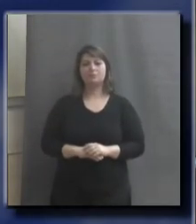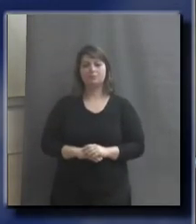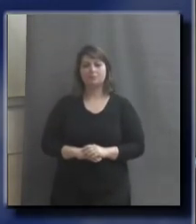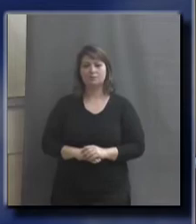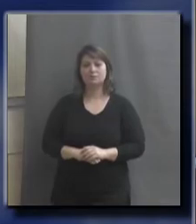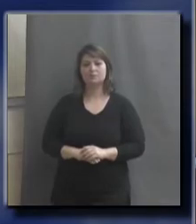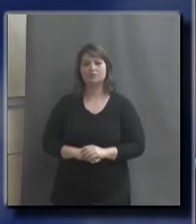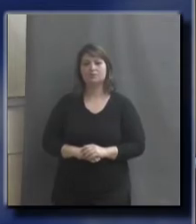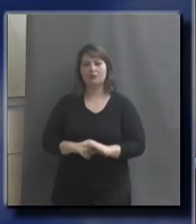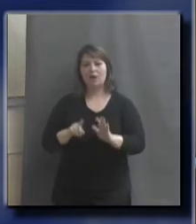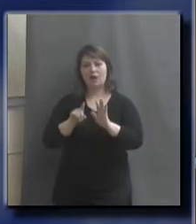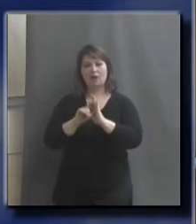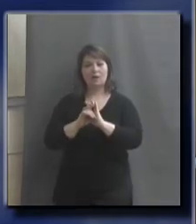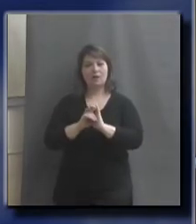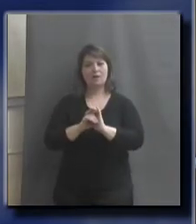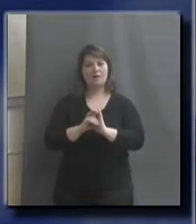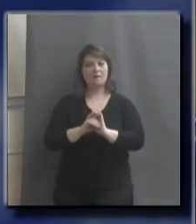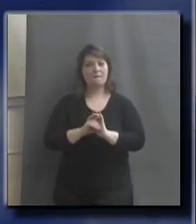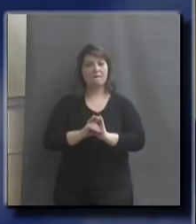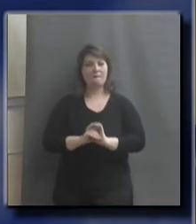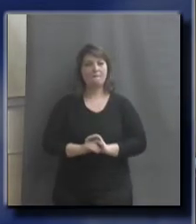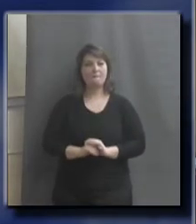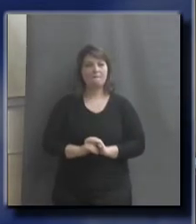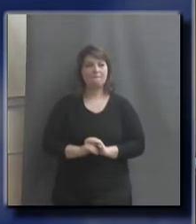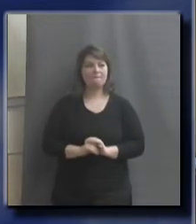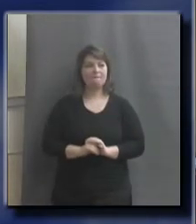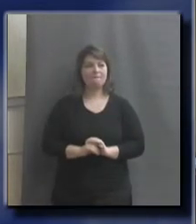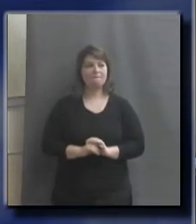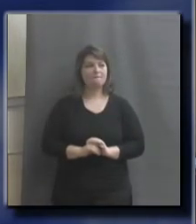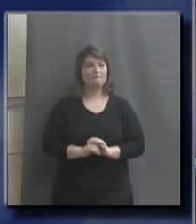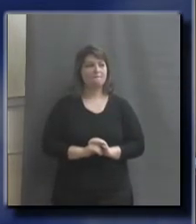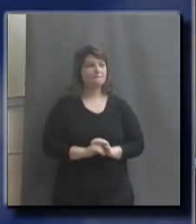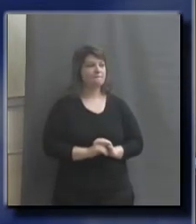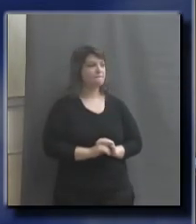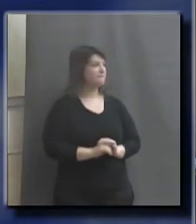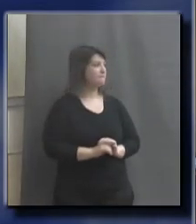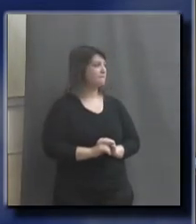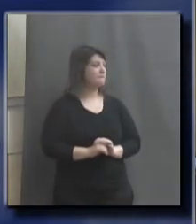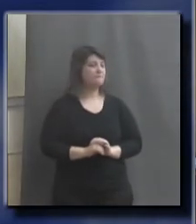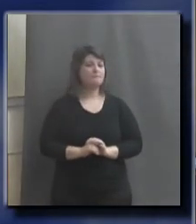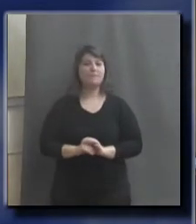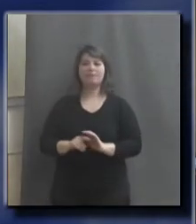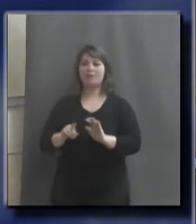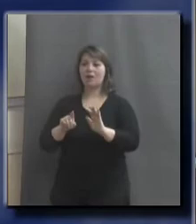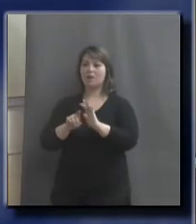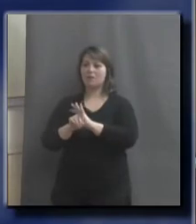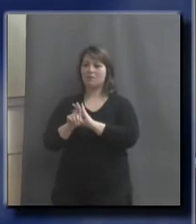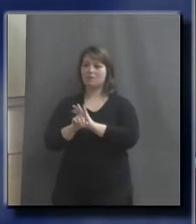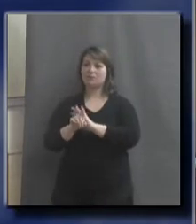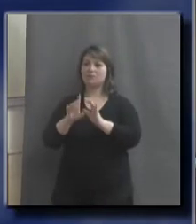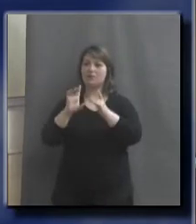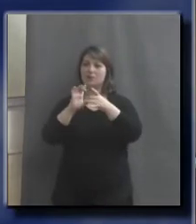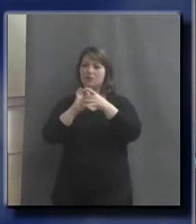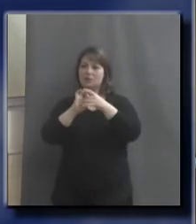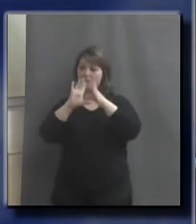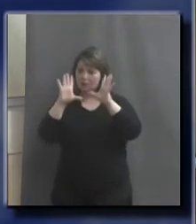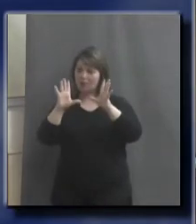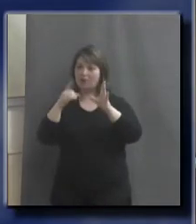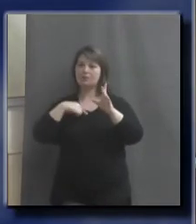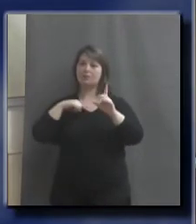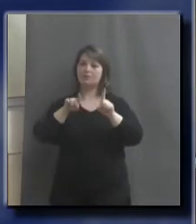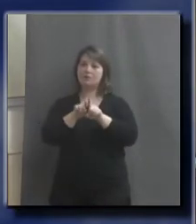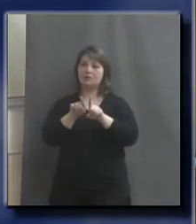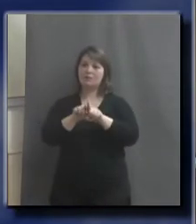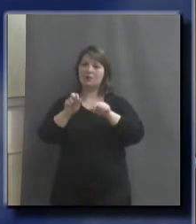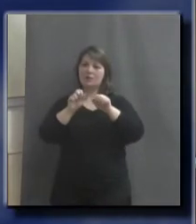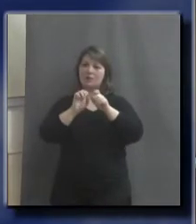as questões da liberdade, da democracia, como eixos